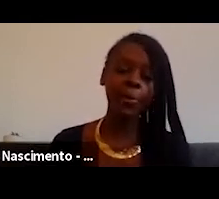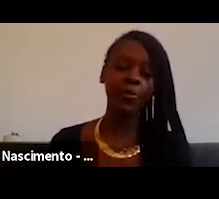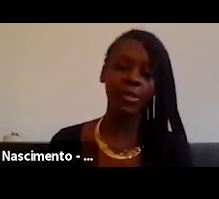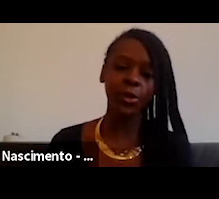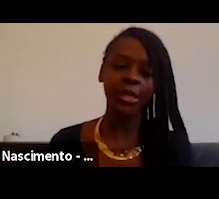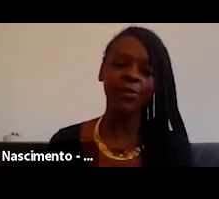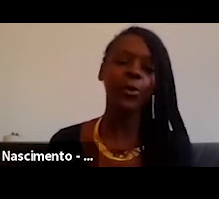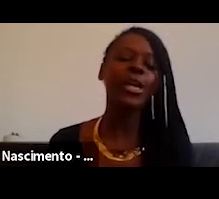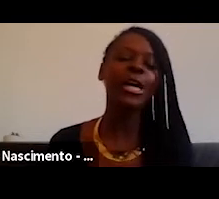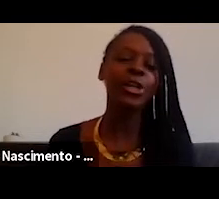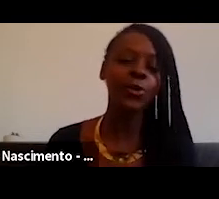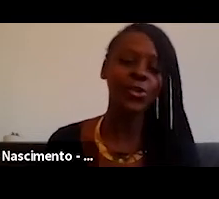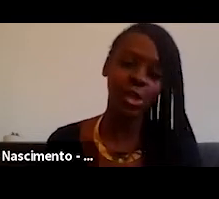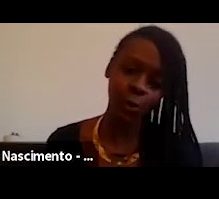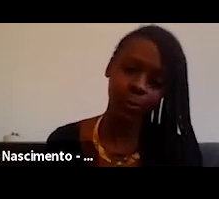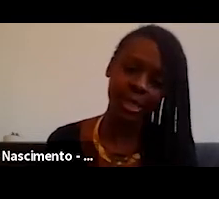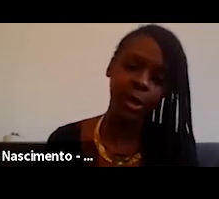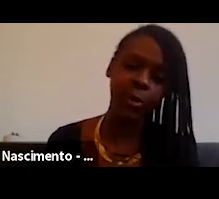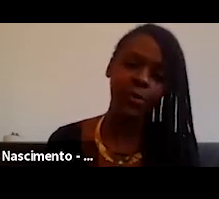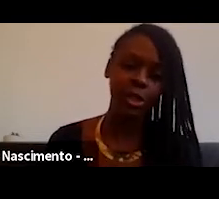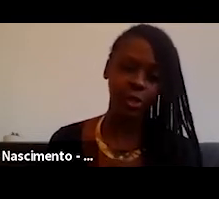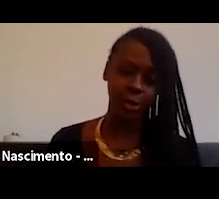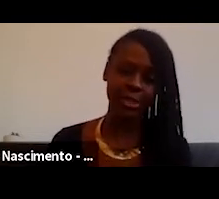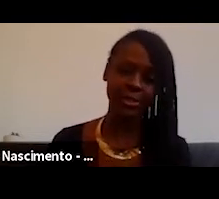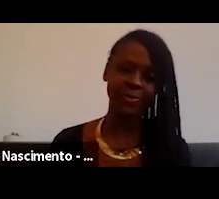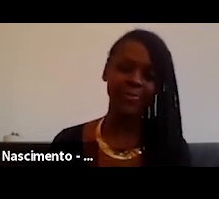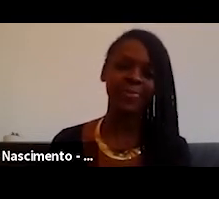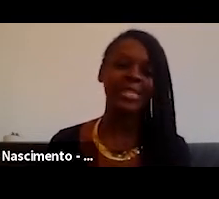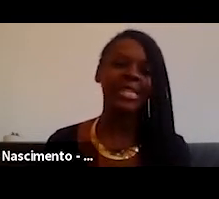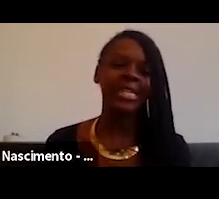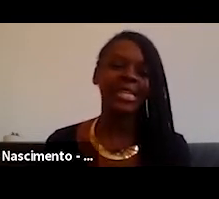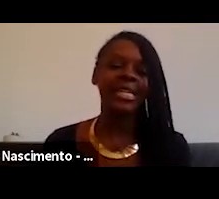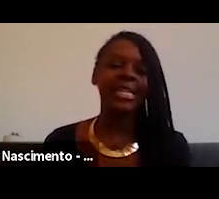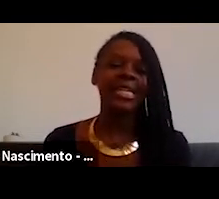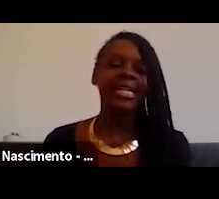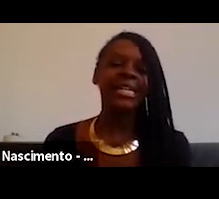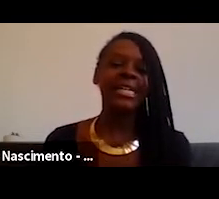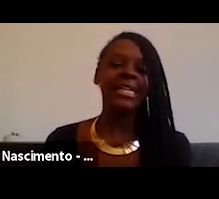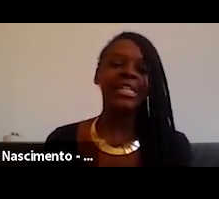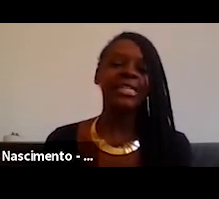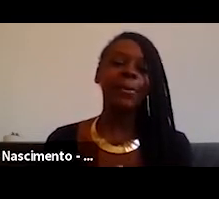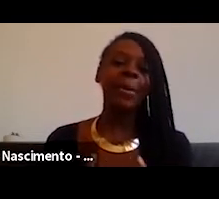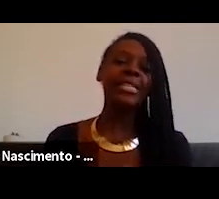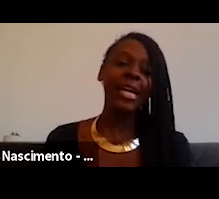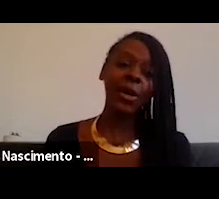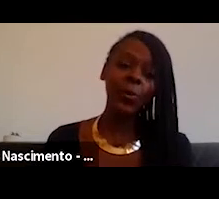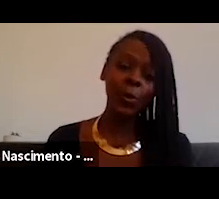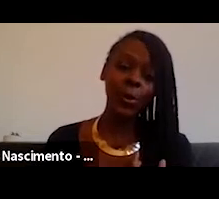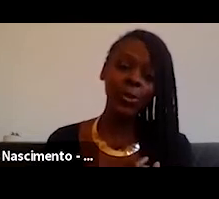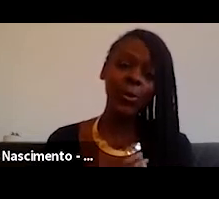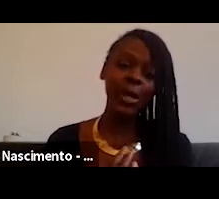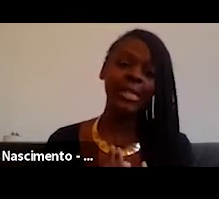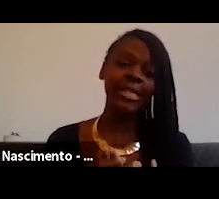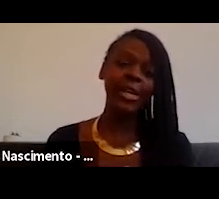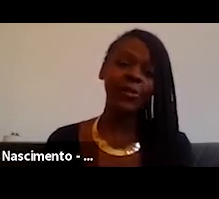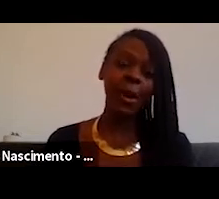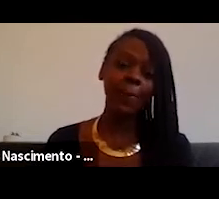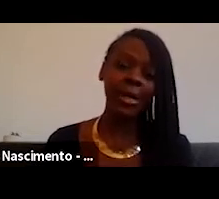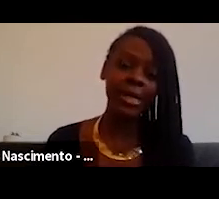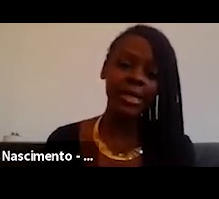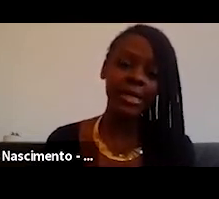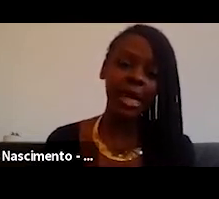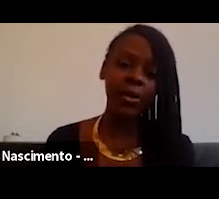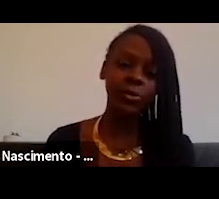e também professora da Faculdade de Economia da UFRJ. Também estará conosco a